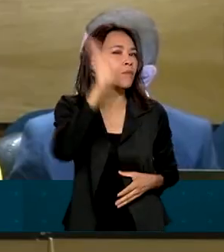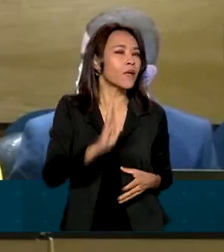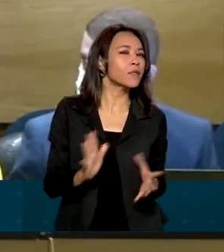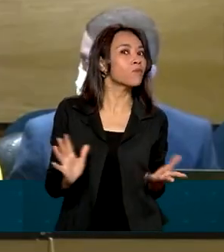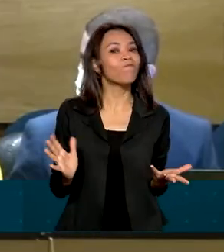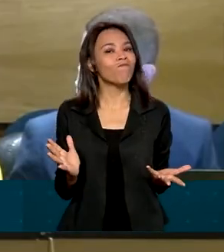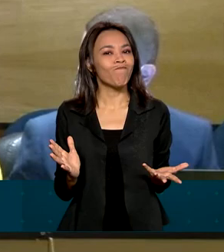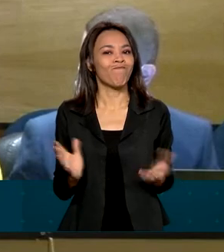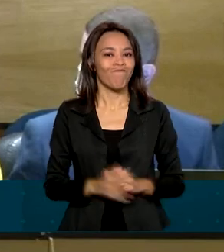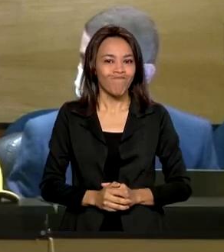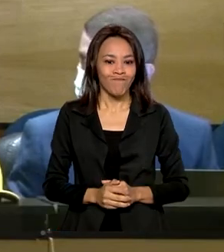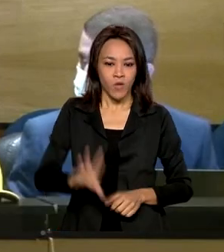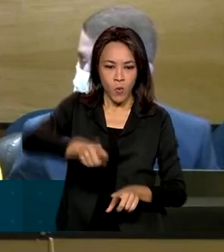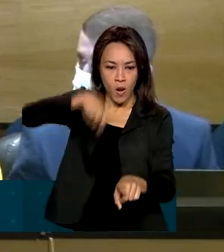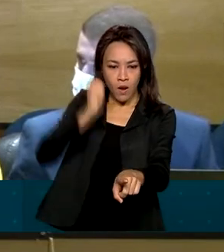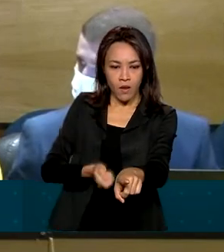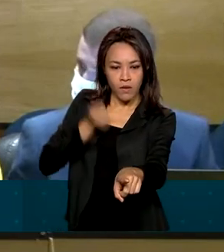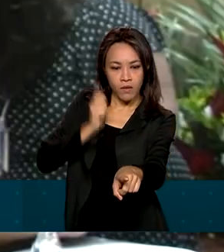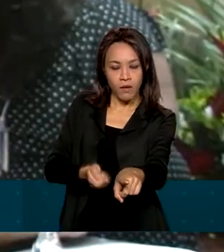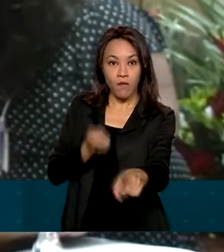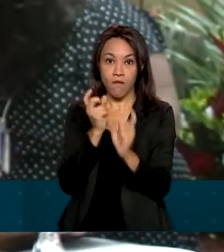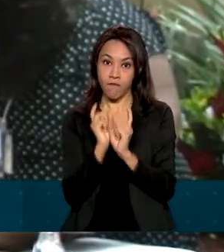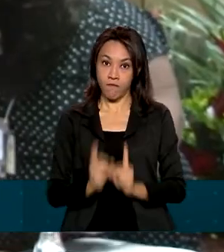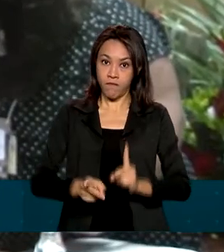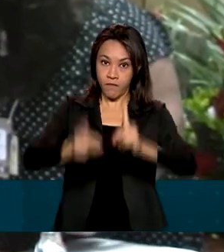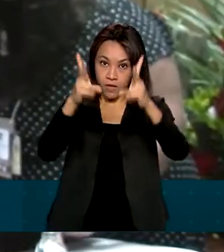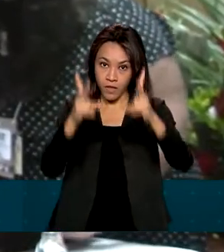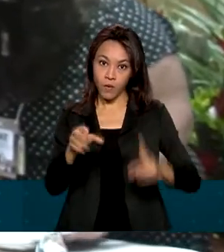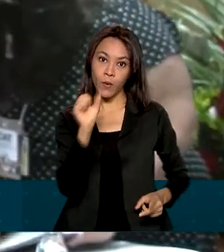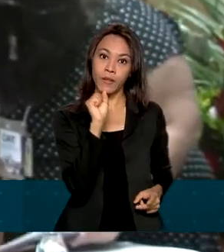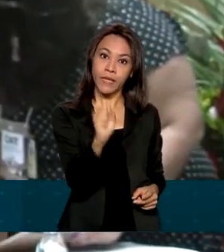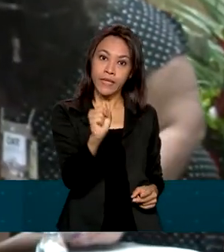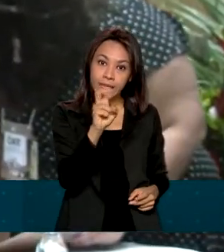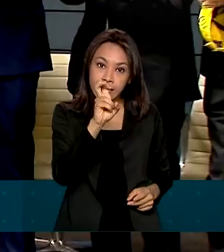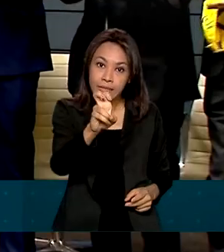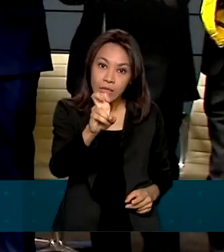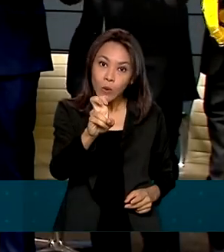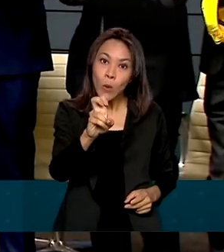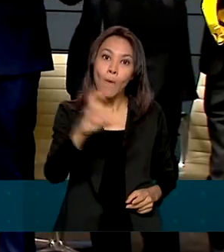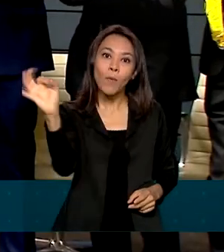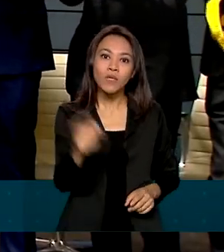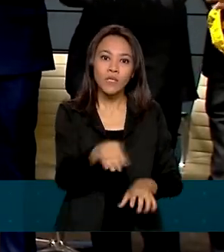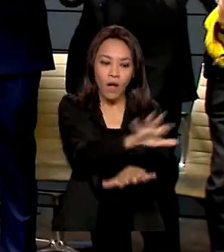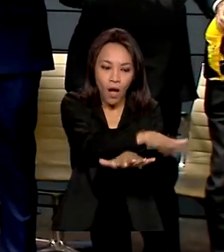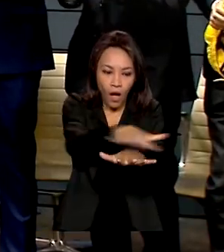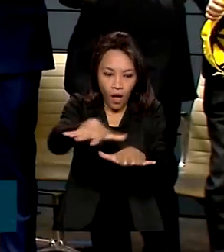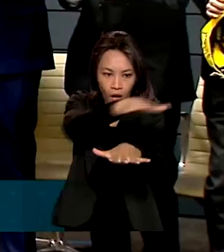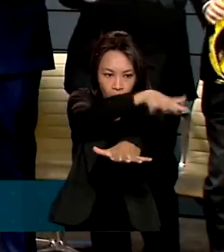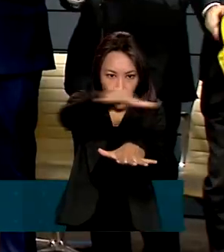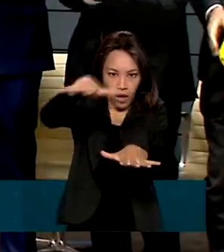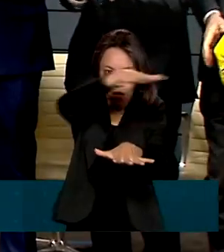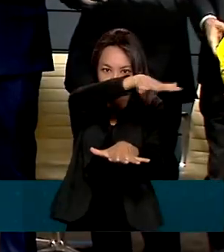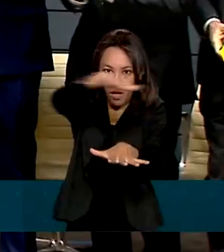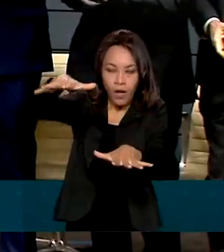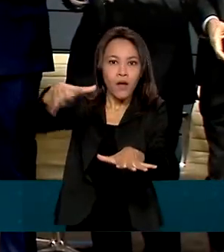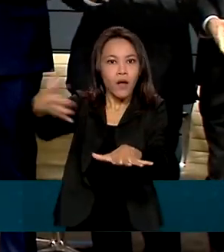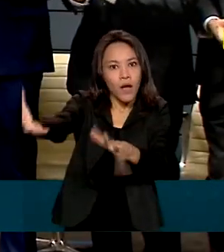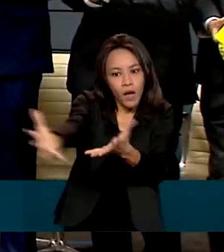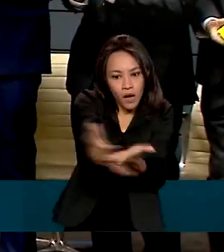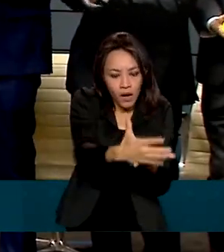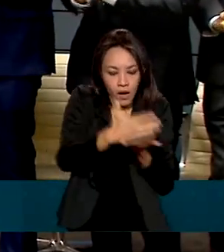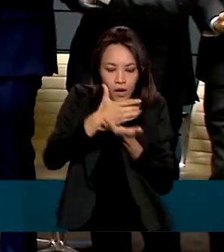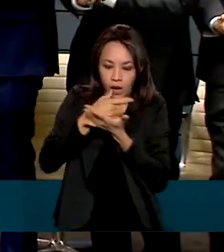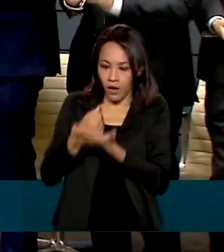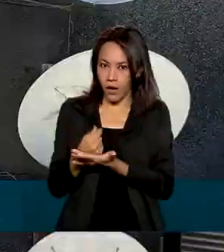O Leilão que vendeu 85 porcento das faixas de frequência arrecadou mais de 47 milhões